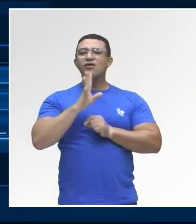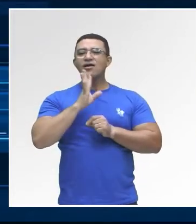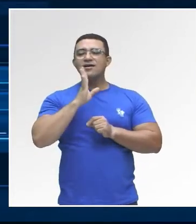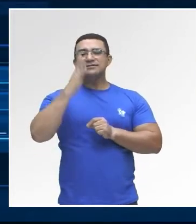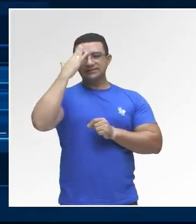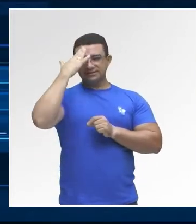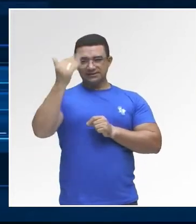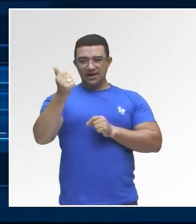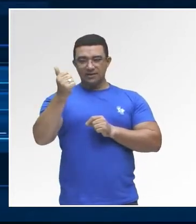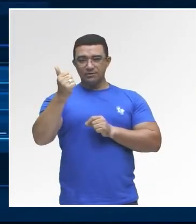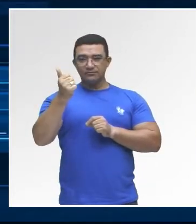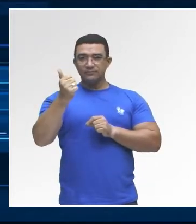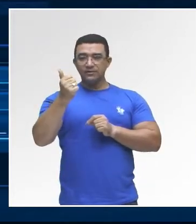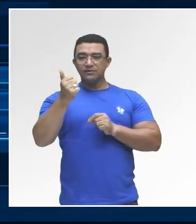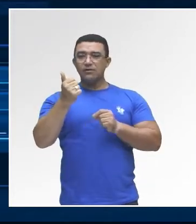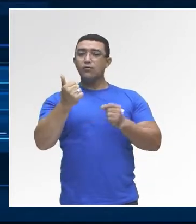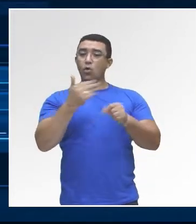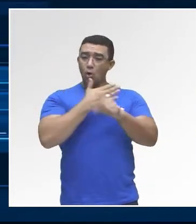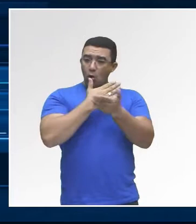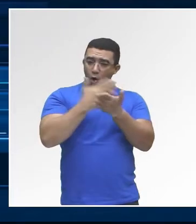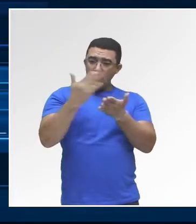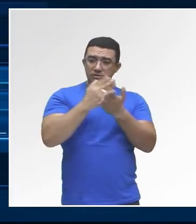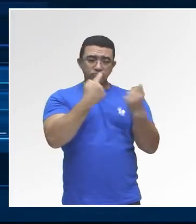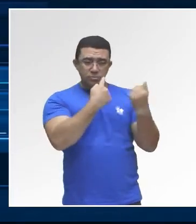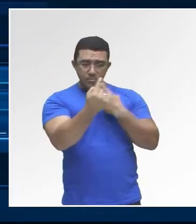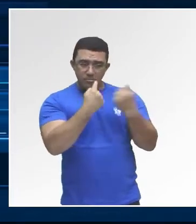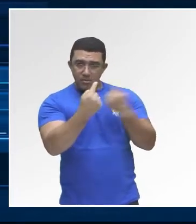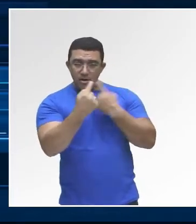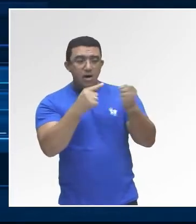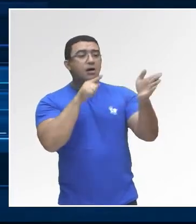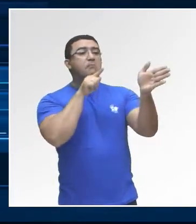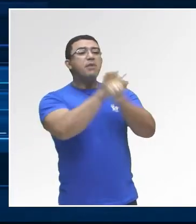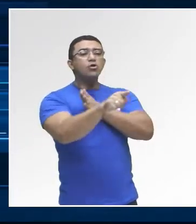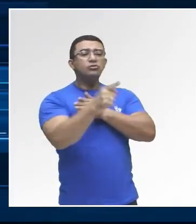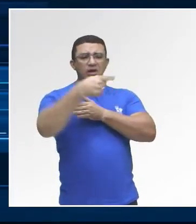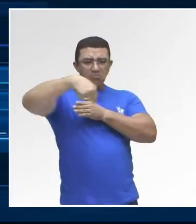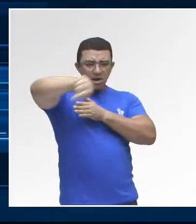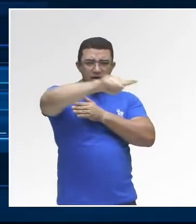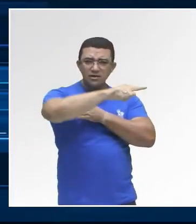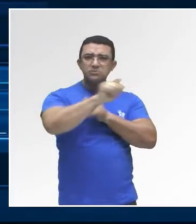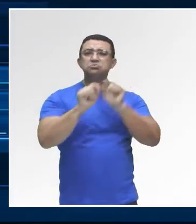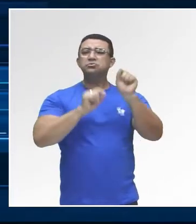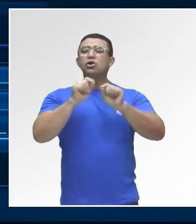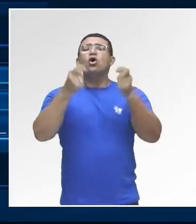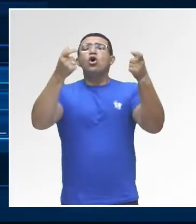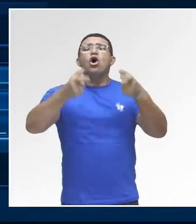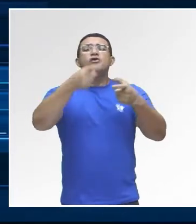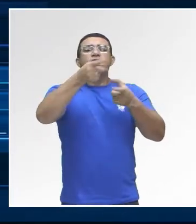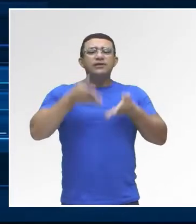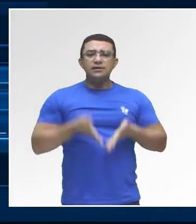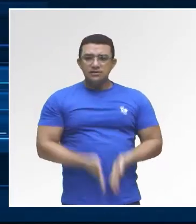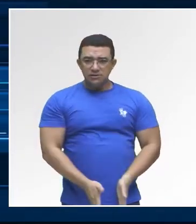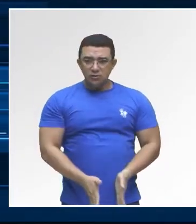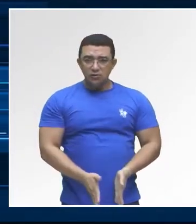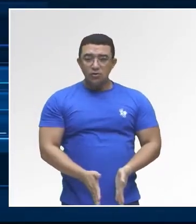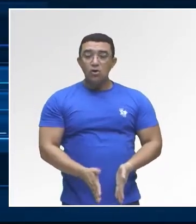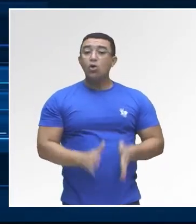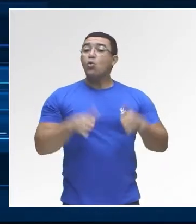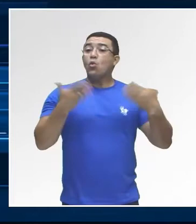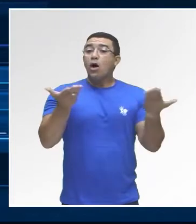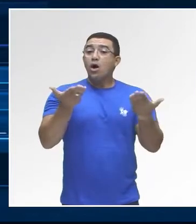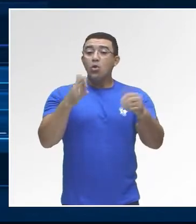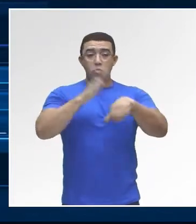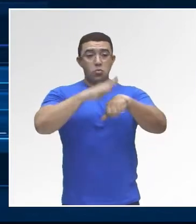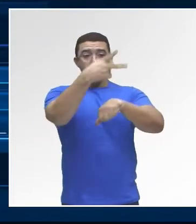eles, a participar de um pequeno diálogo para perguntar para eles de onde eles são e qual é a